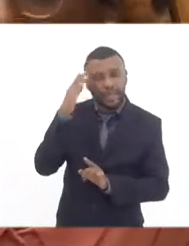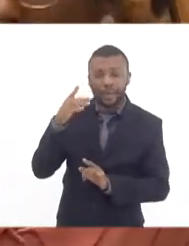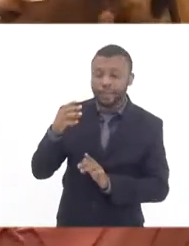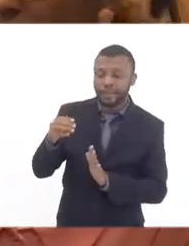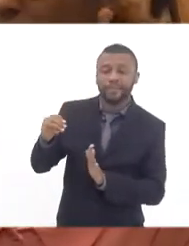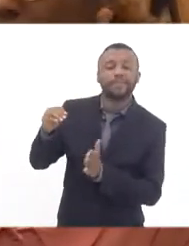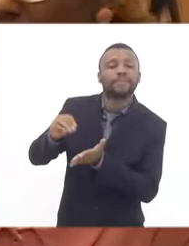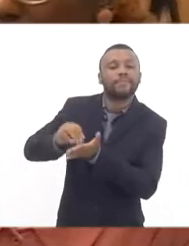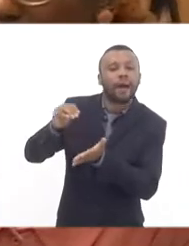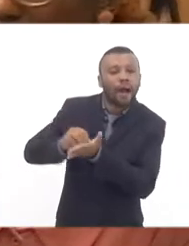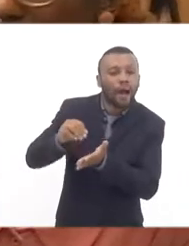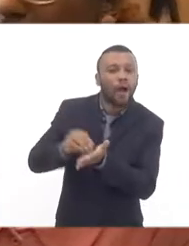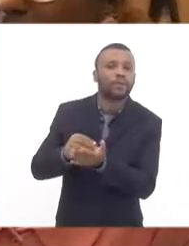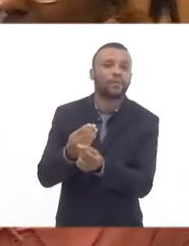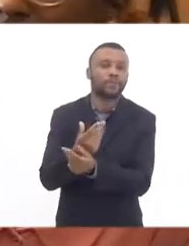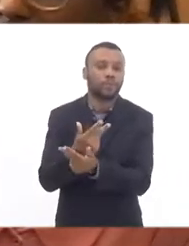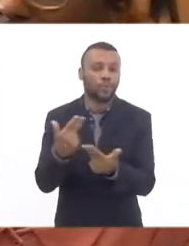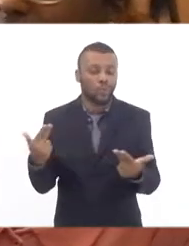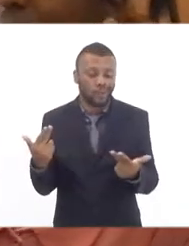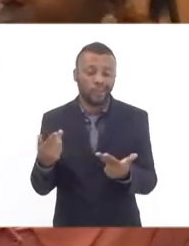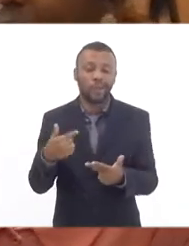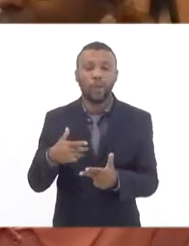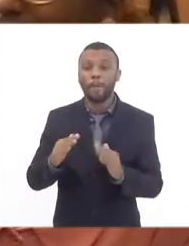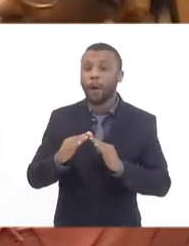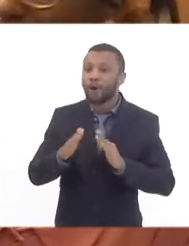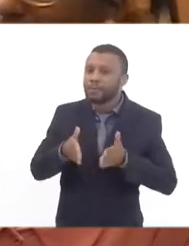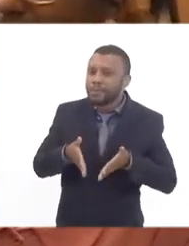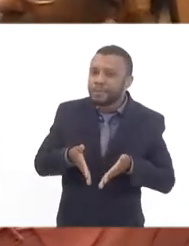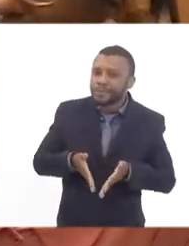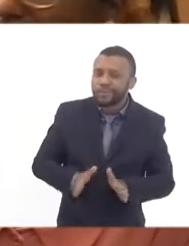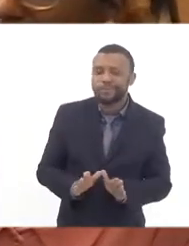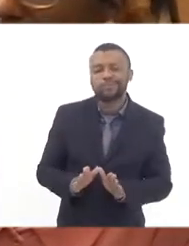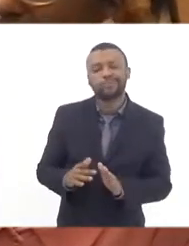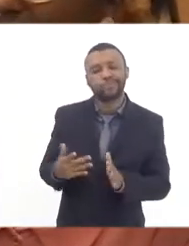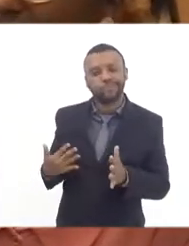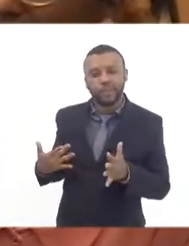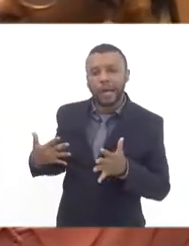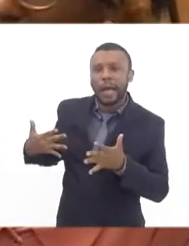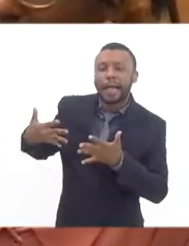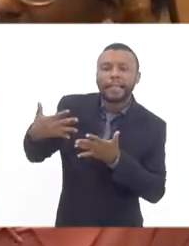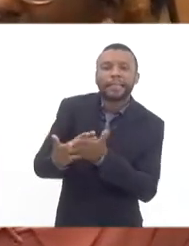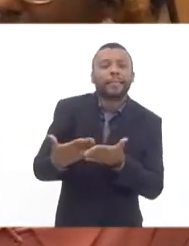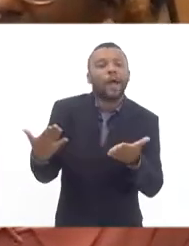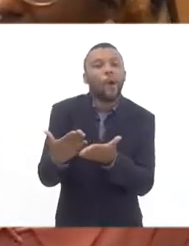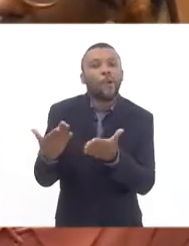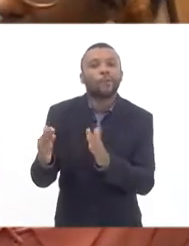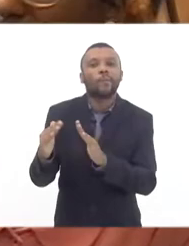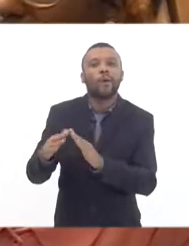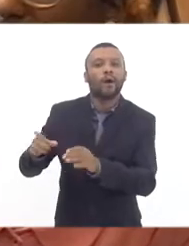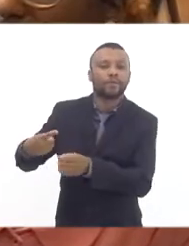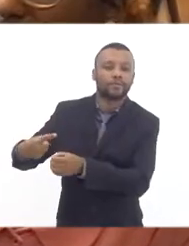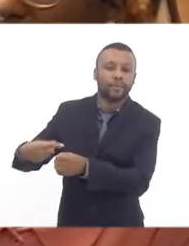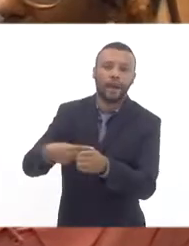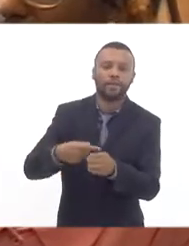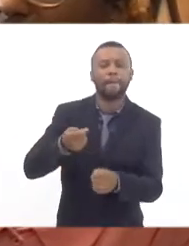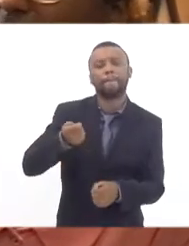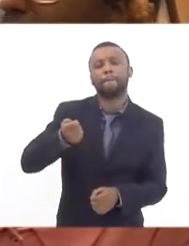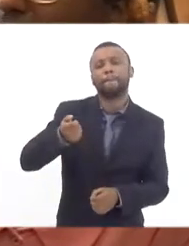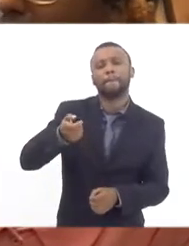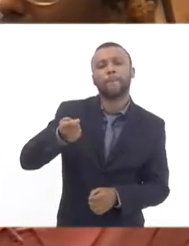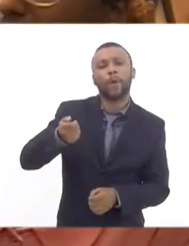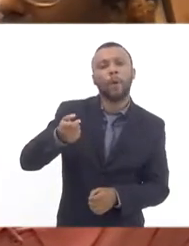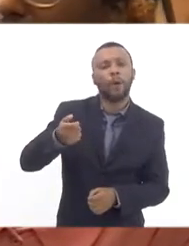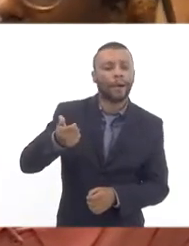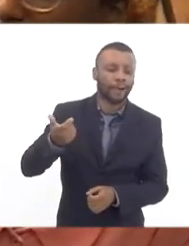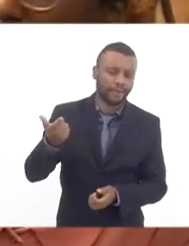falaram. Apesar de ser moradora desde que eu nasci do bairro, pouquíssimas vezes eu tive acesso. Como